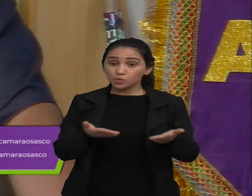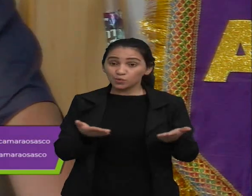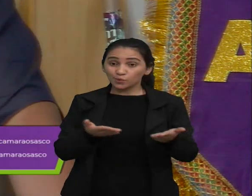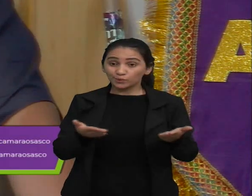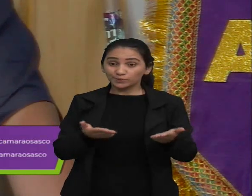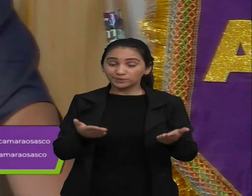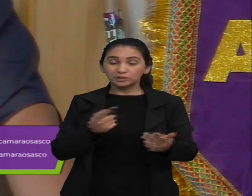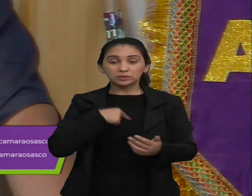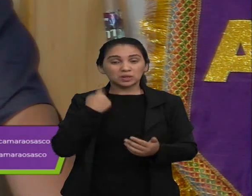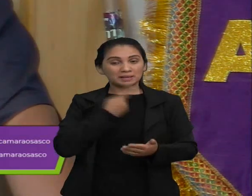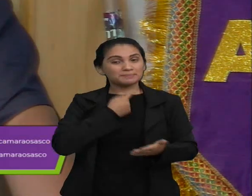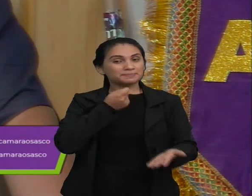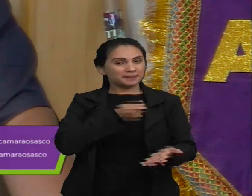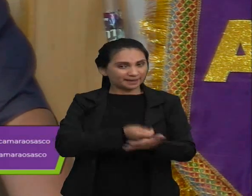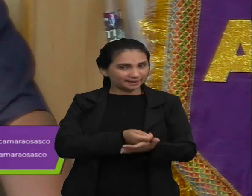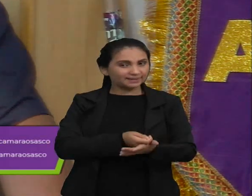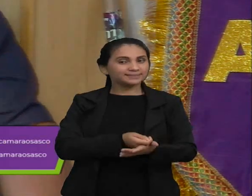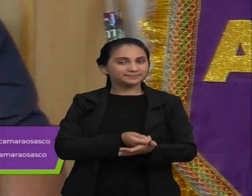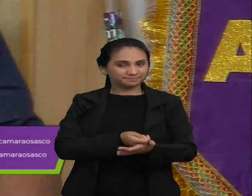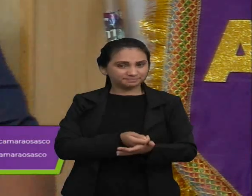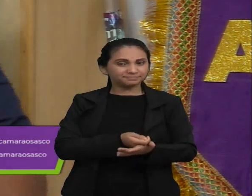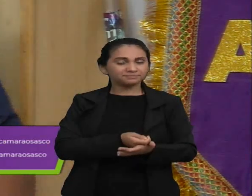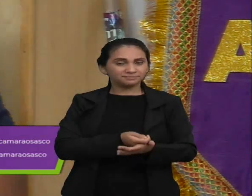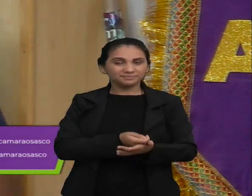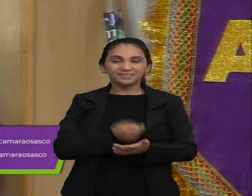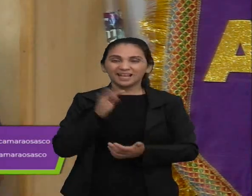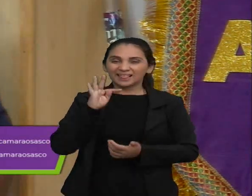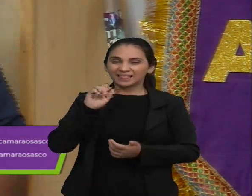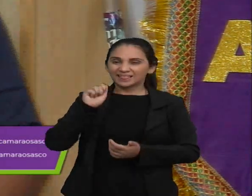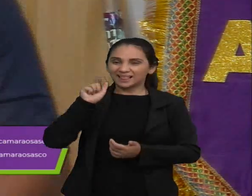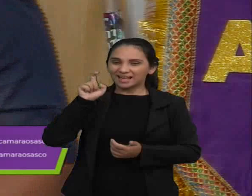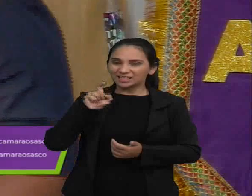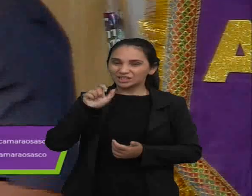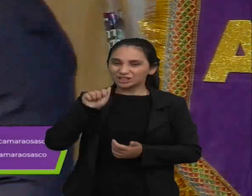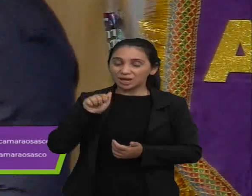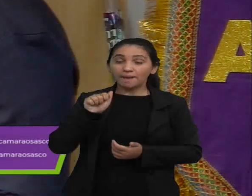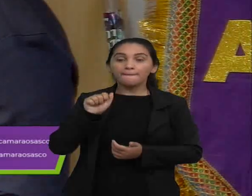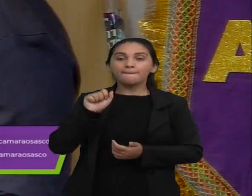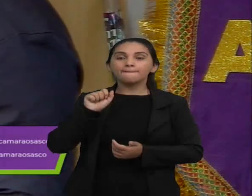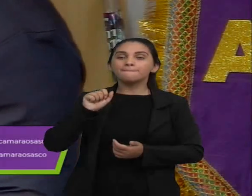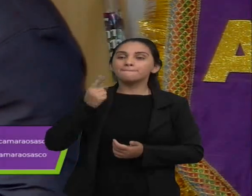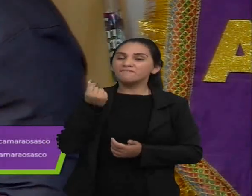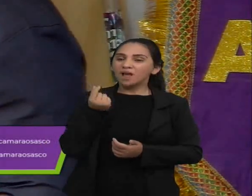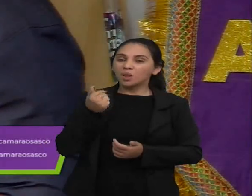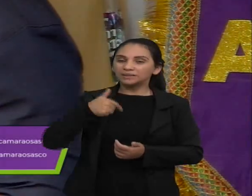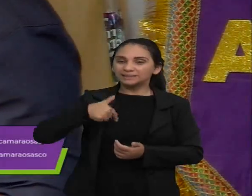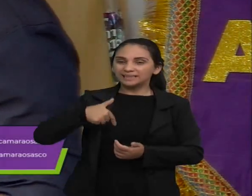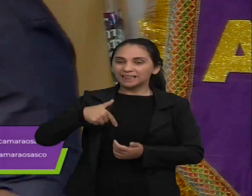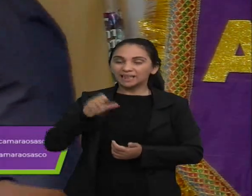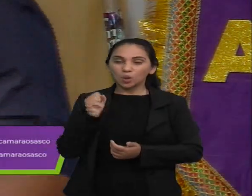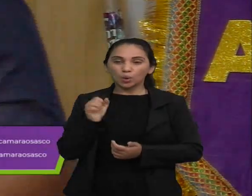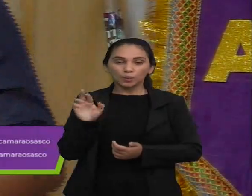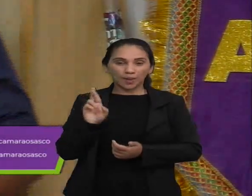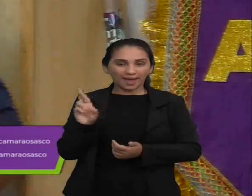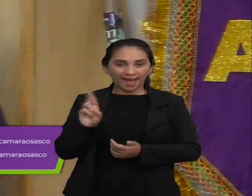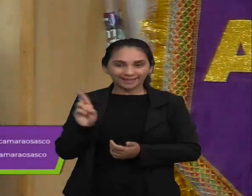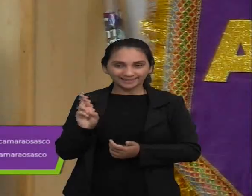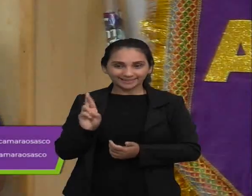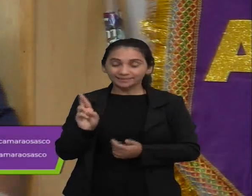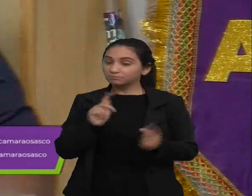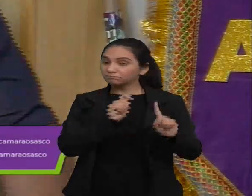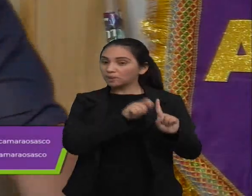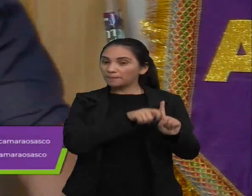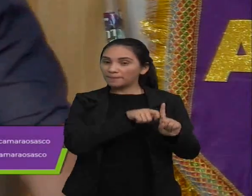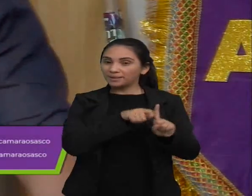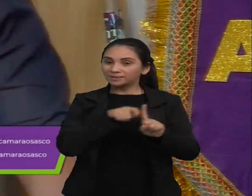nós pagamos aqui na cidade de Osasco a taxa mínima 72 reais 78 reais com toda